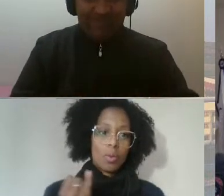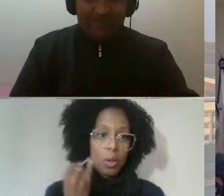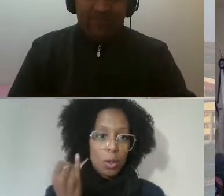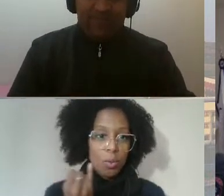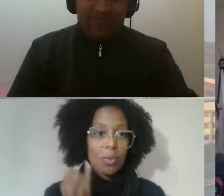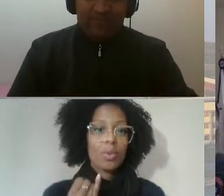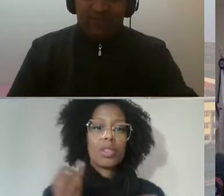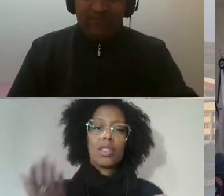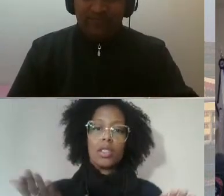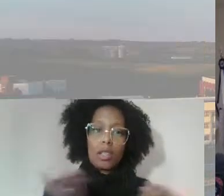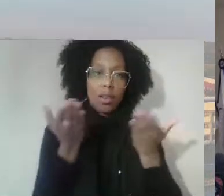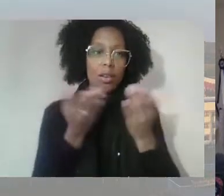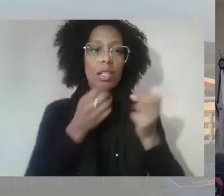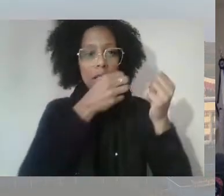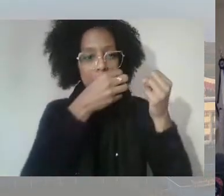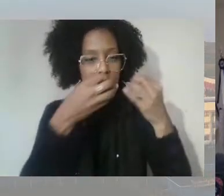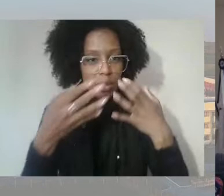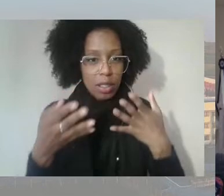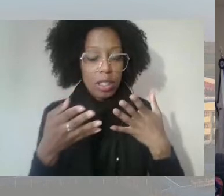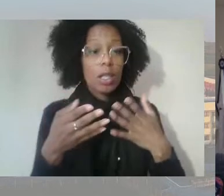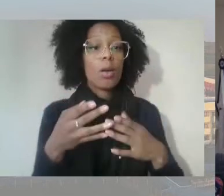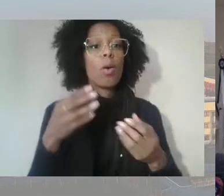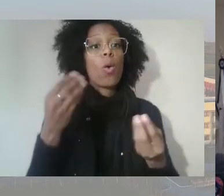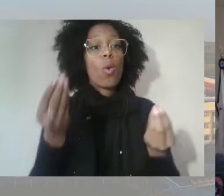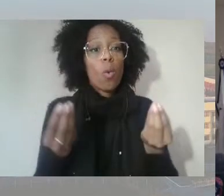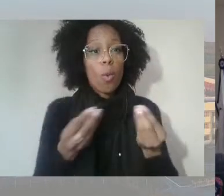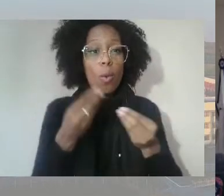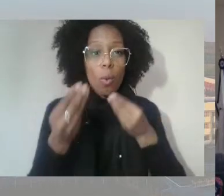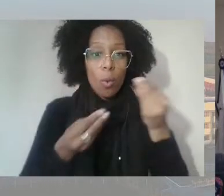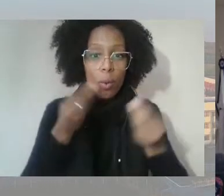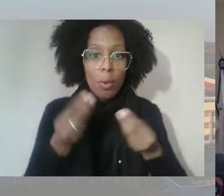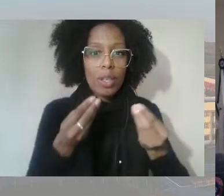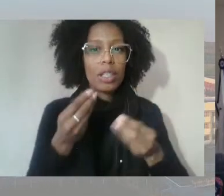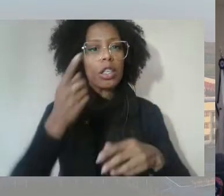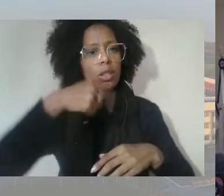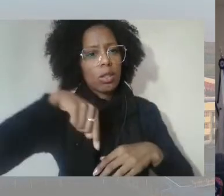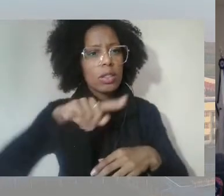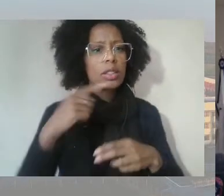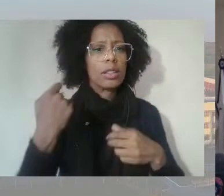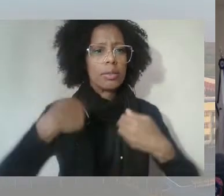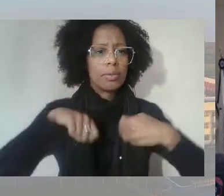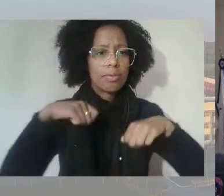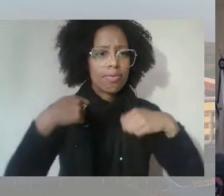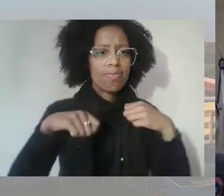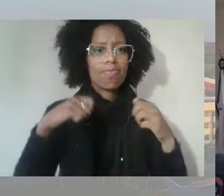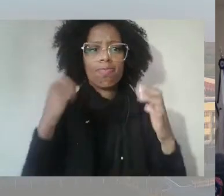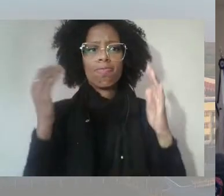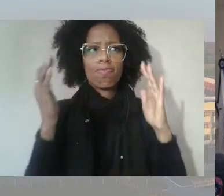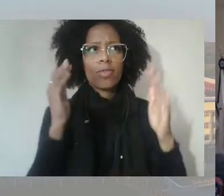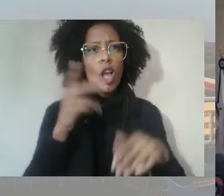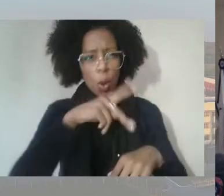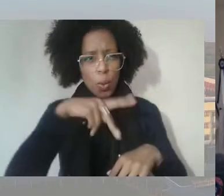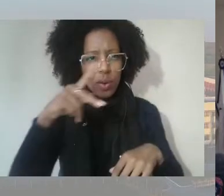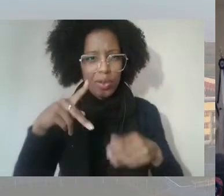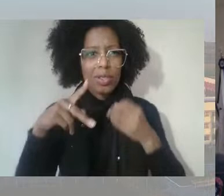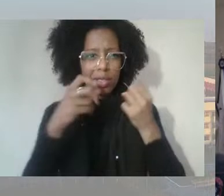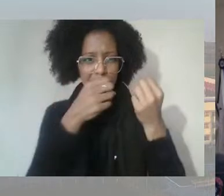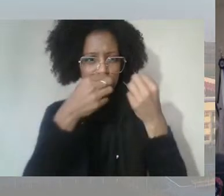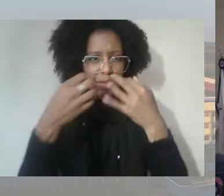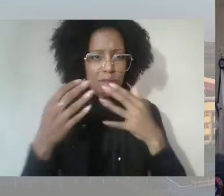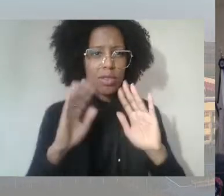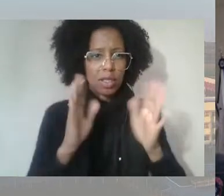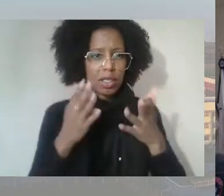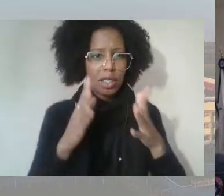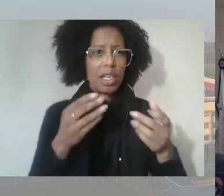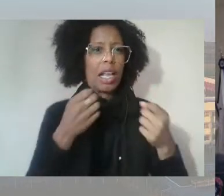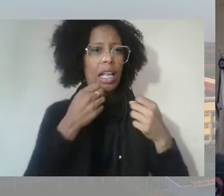Oliveira Silveira, né? É importante o quanto que a gente, o quanto que foi, inclusive, professor, com todas as críticas que eu sempre tive